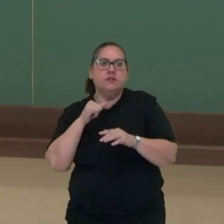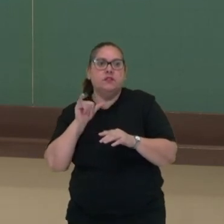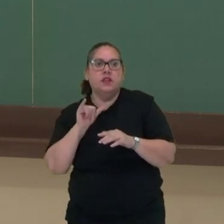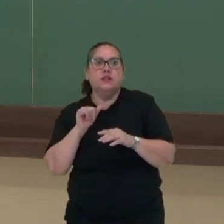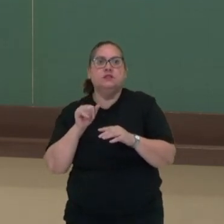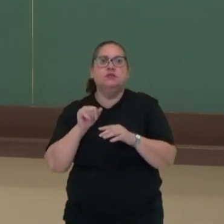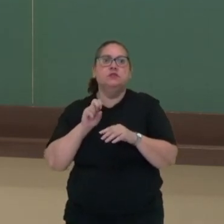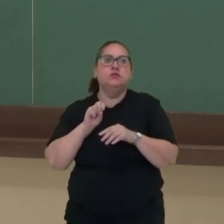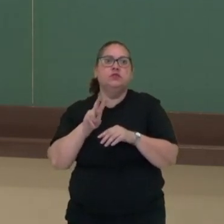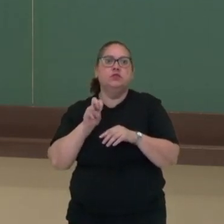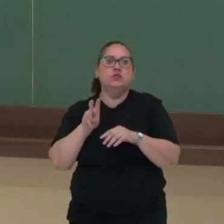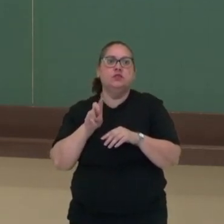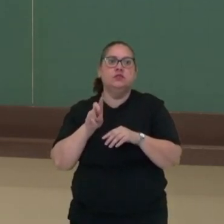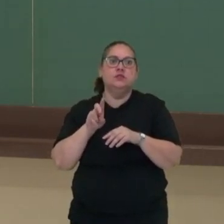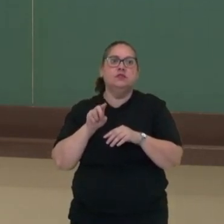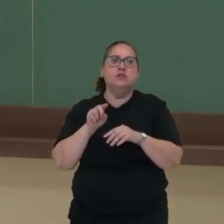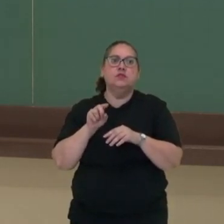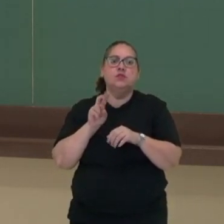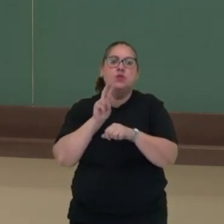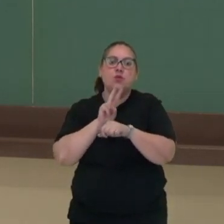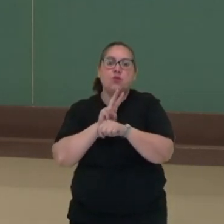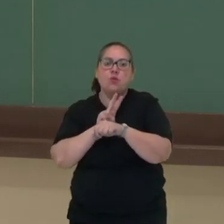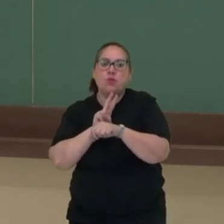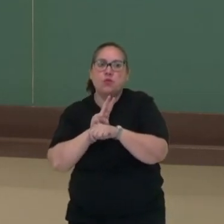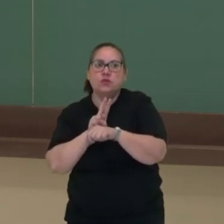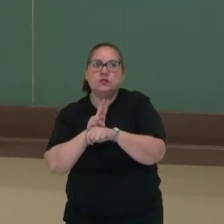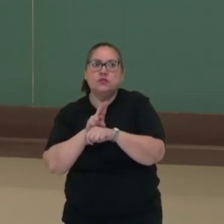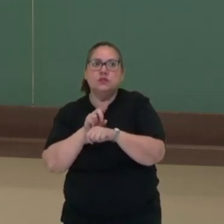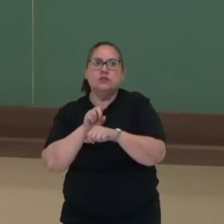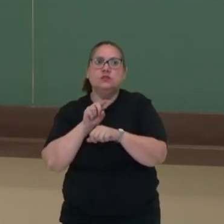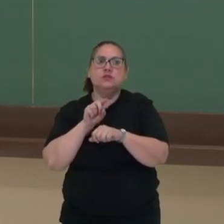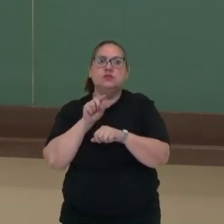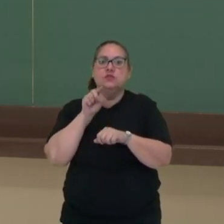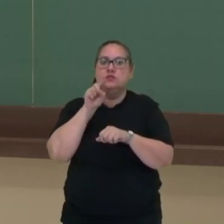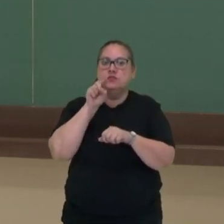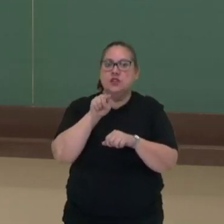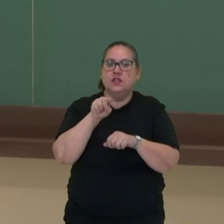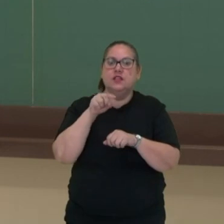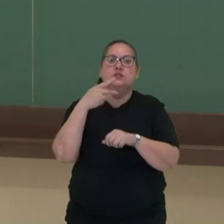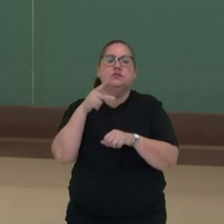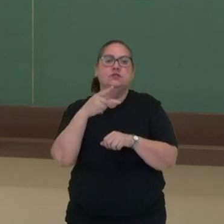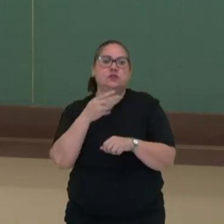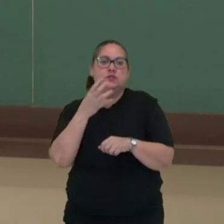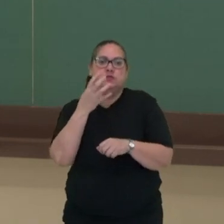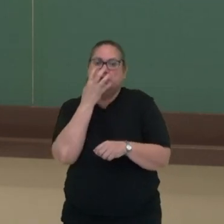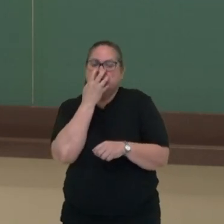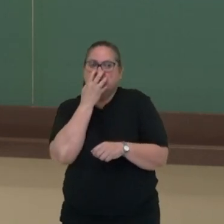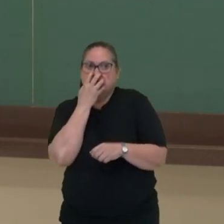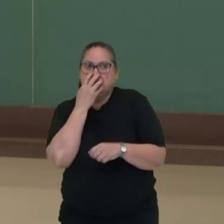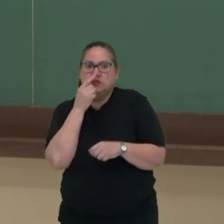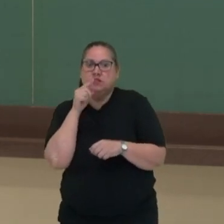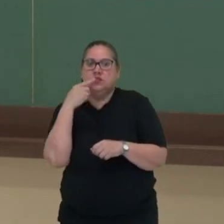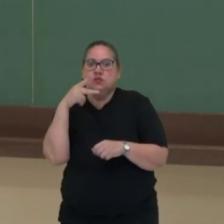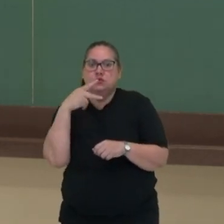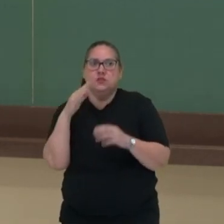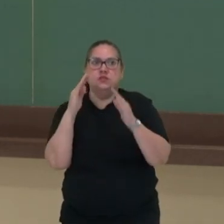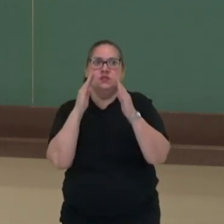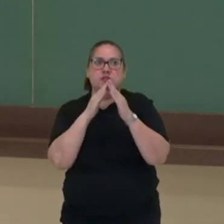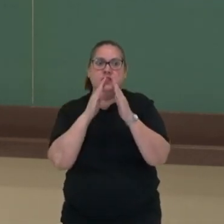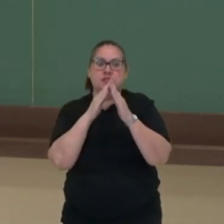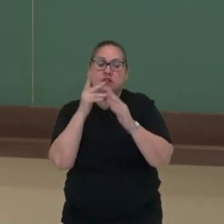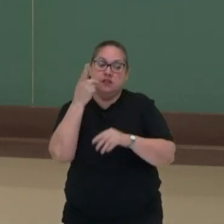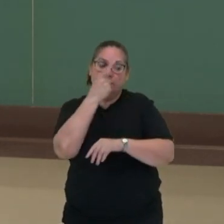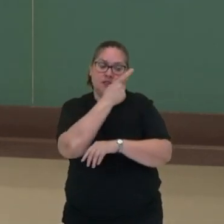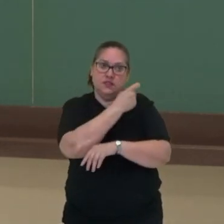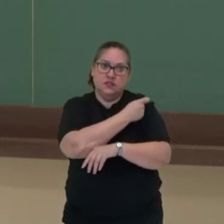da virose. Previnam-se, cuidem-se de vocês, dos seus animaizinhos, das suas casas. Se